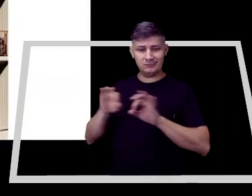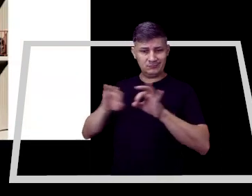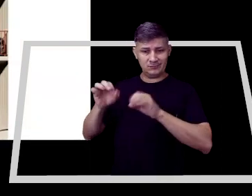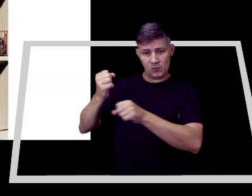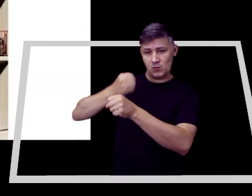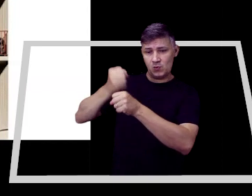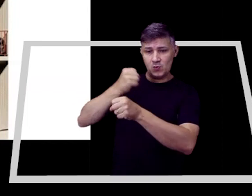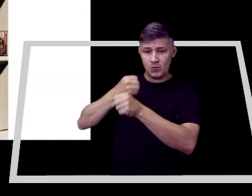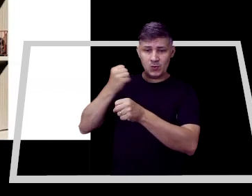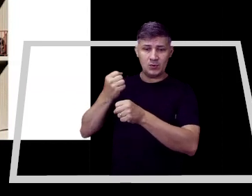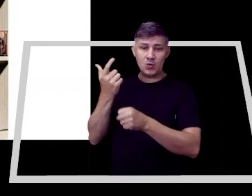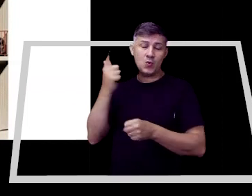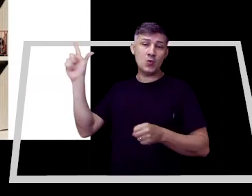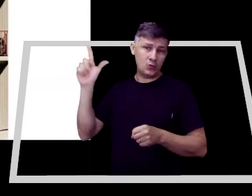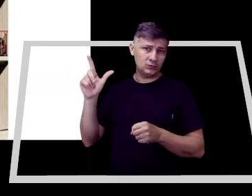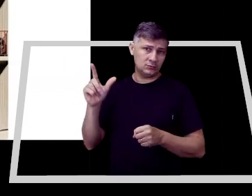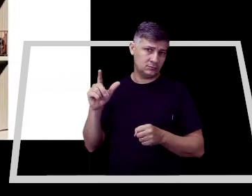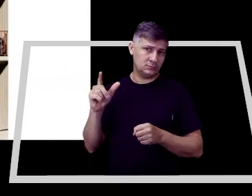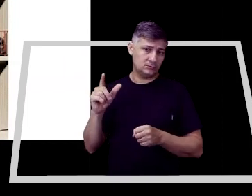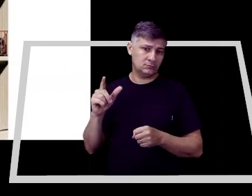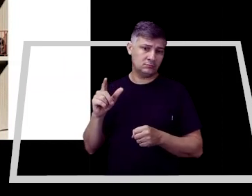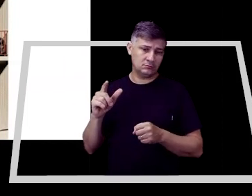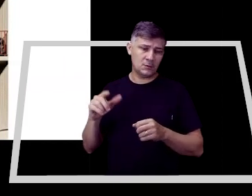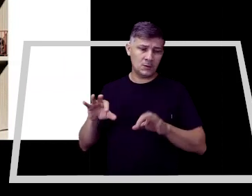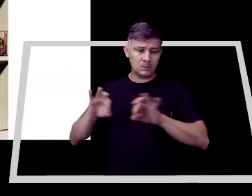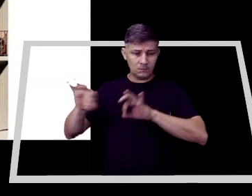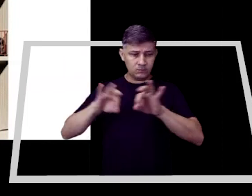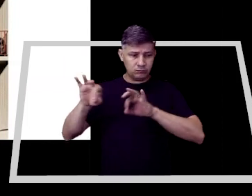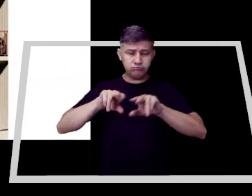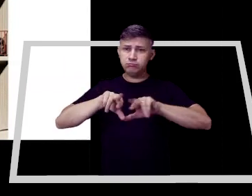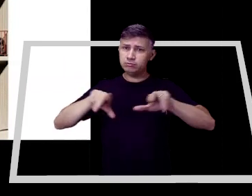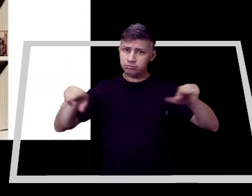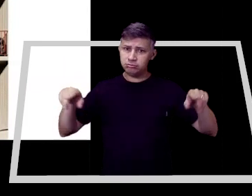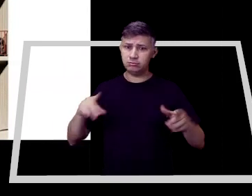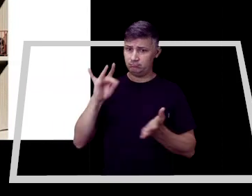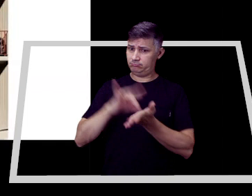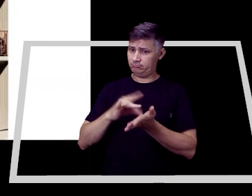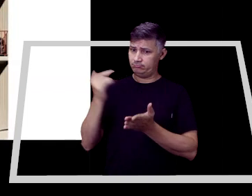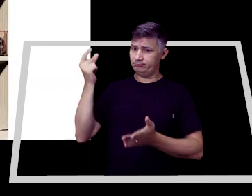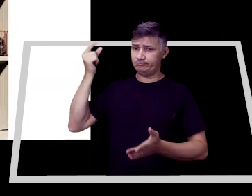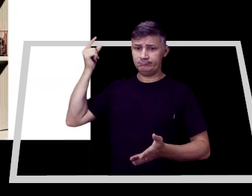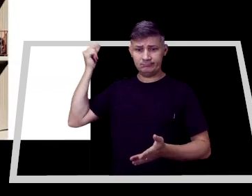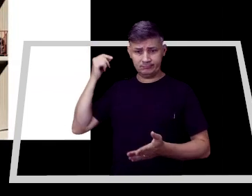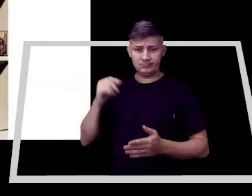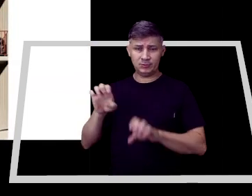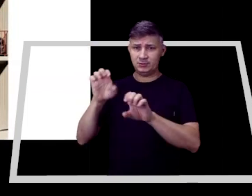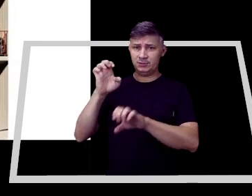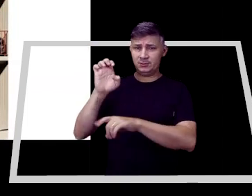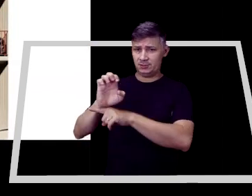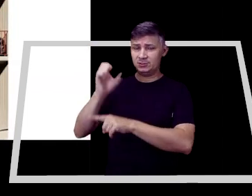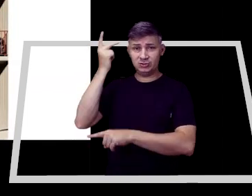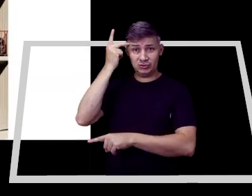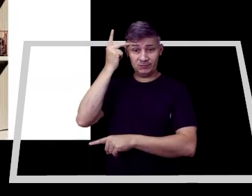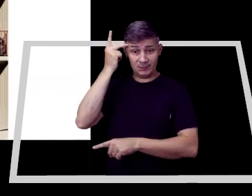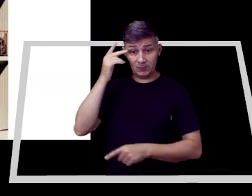edificações de uma topografia original aqui do estado de São Paulo. Essas